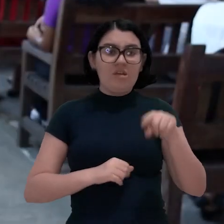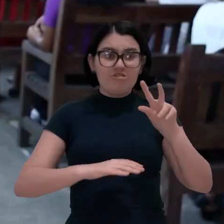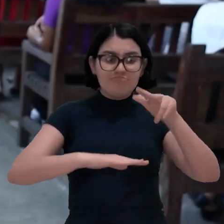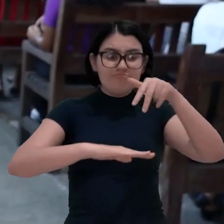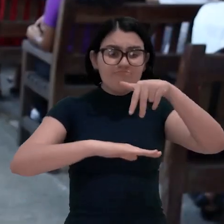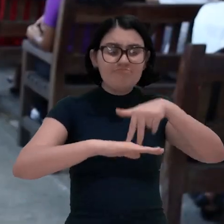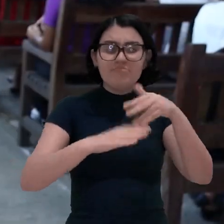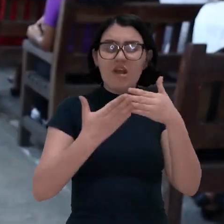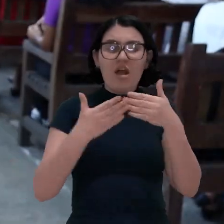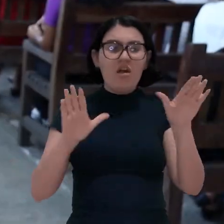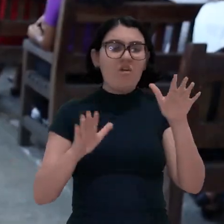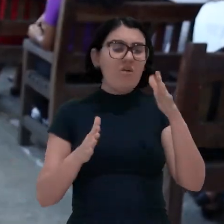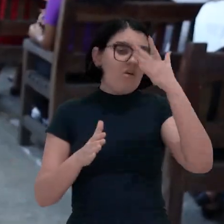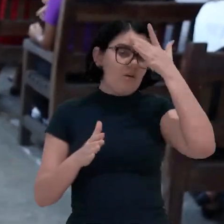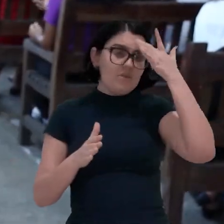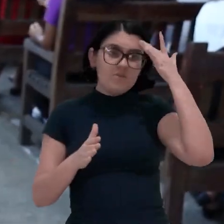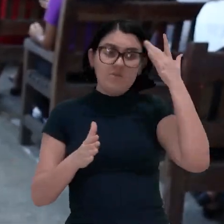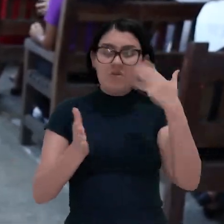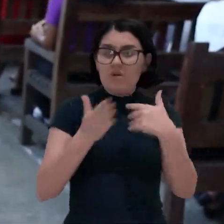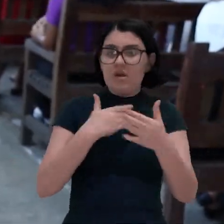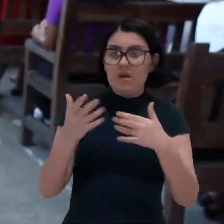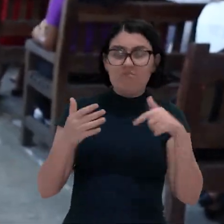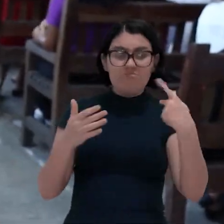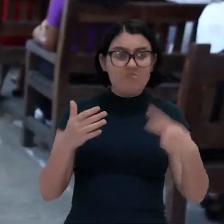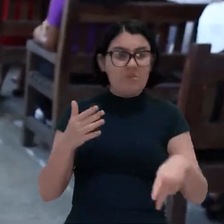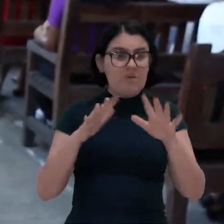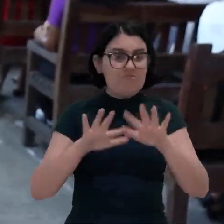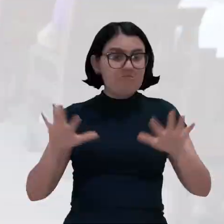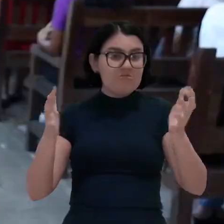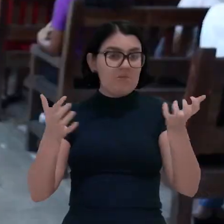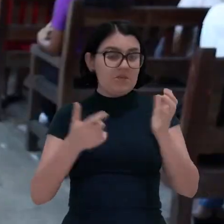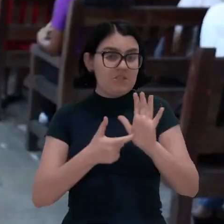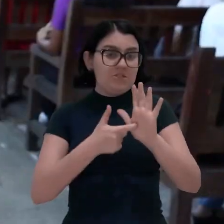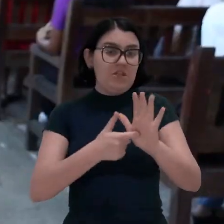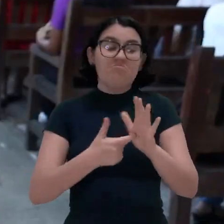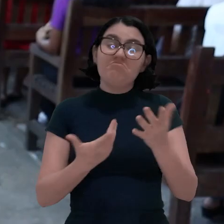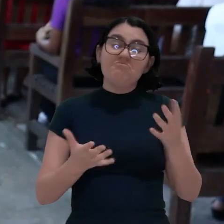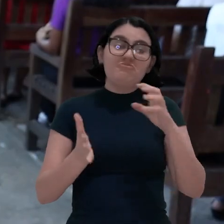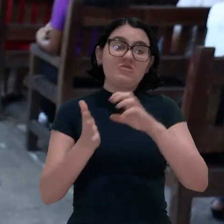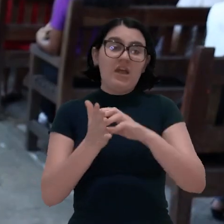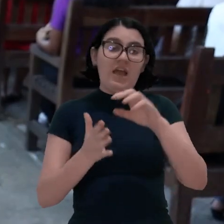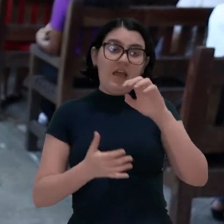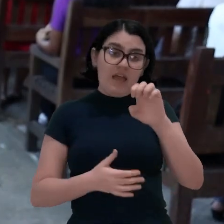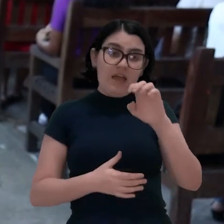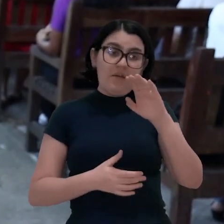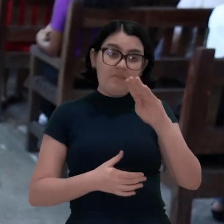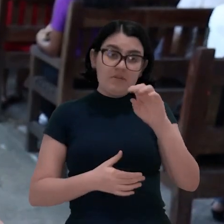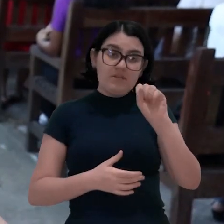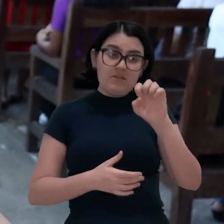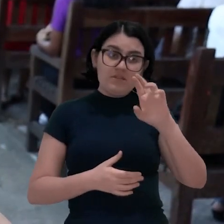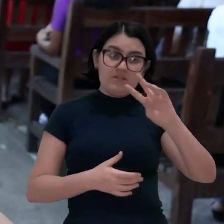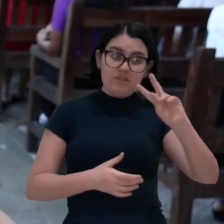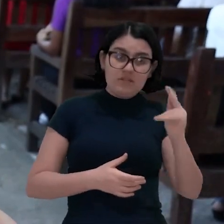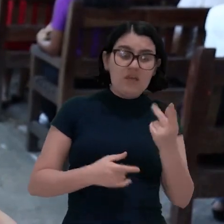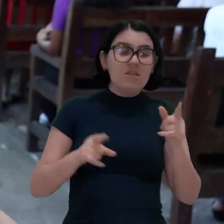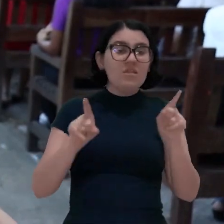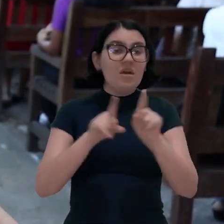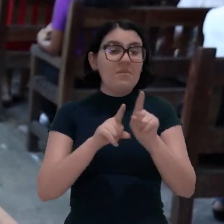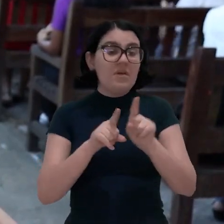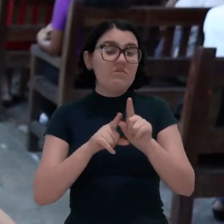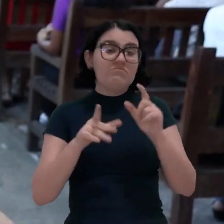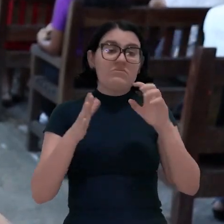Palco é aberto para qualquer trabalhador da UFC que queira se apresentar. Funcionários da EBSER e funcionários de